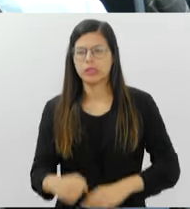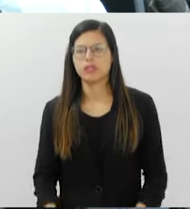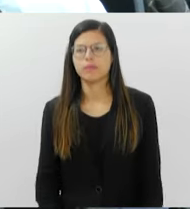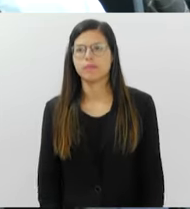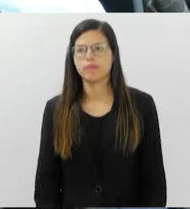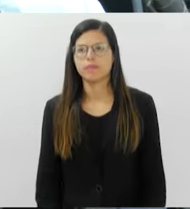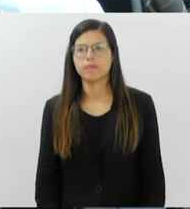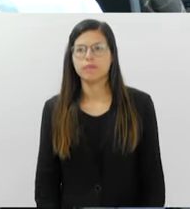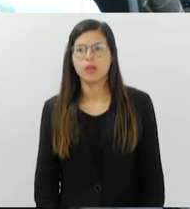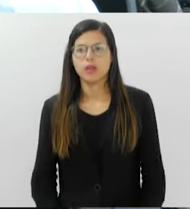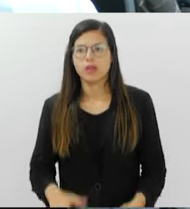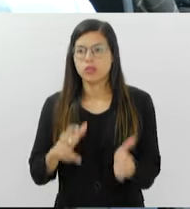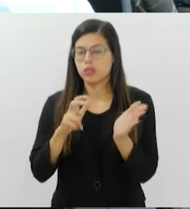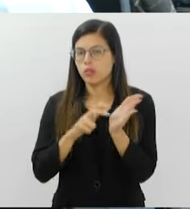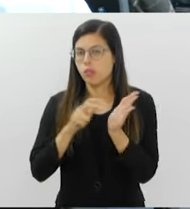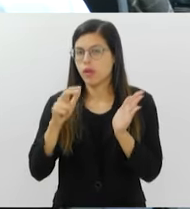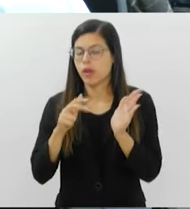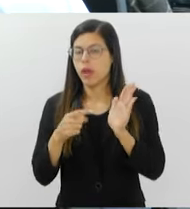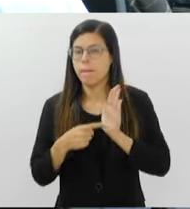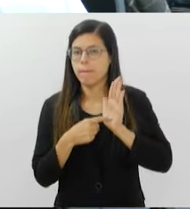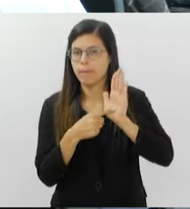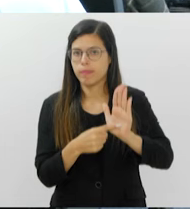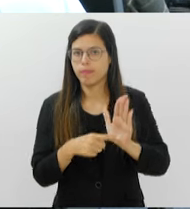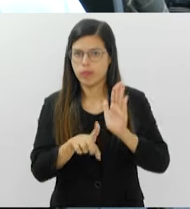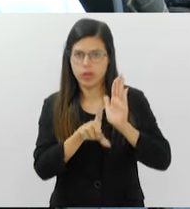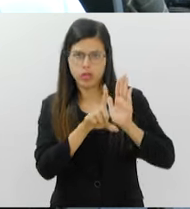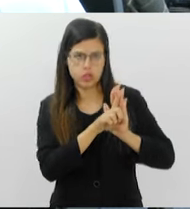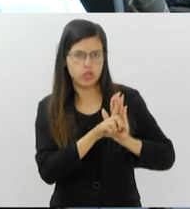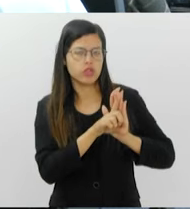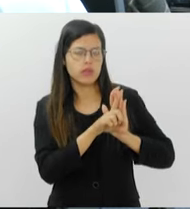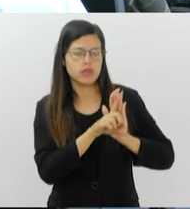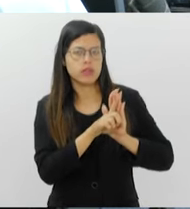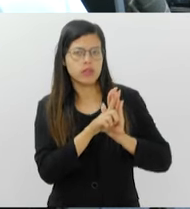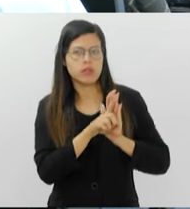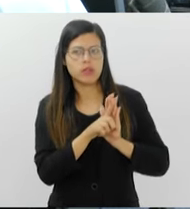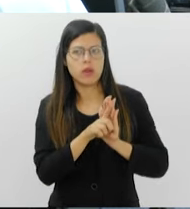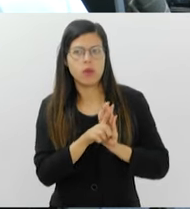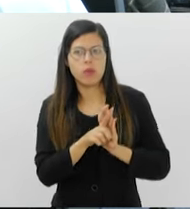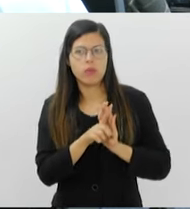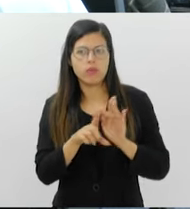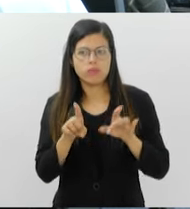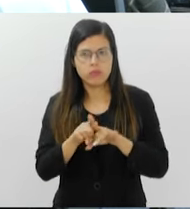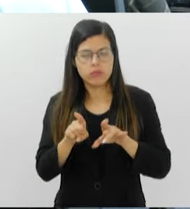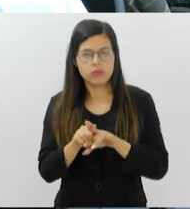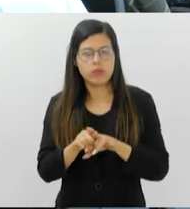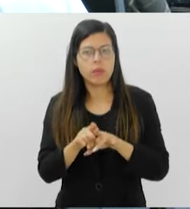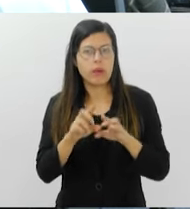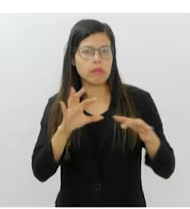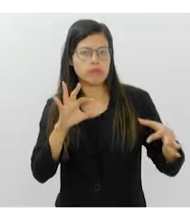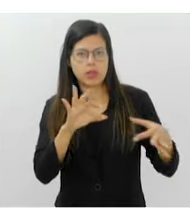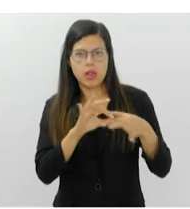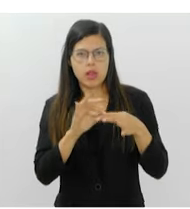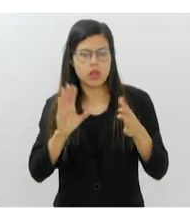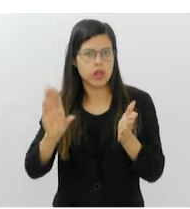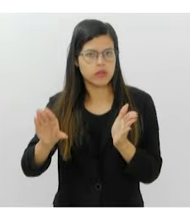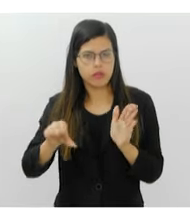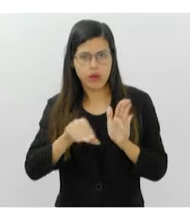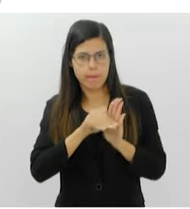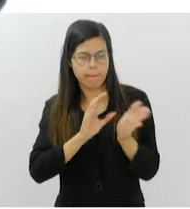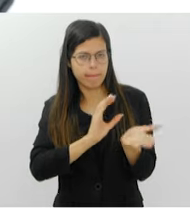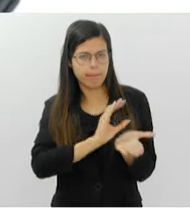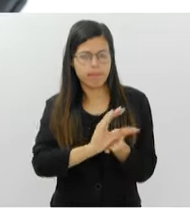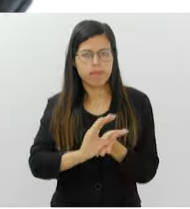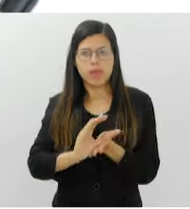parte da manhã foram apresentadas as legislações em vigor e a parte que rege as emendas impositivas, incluindo as regras